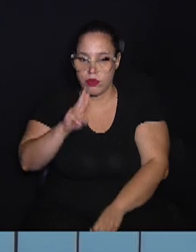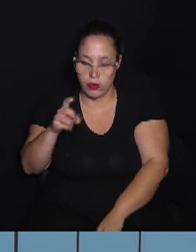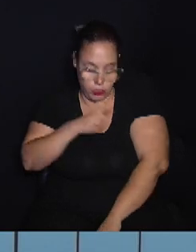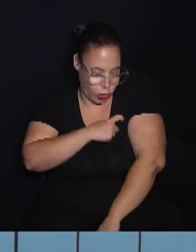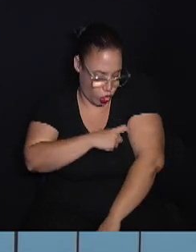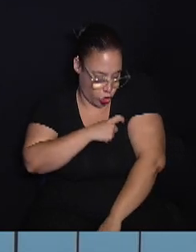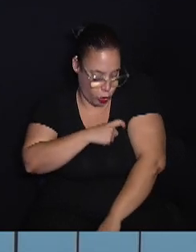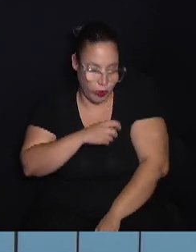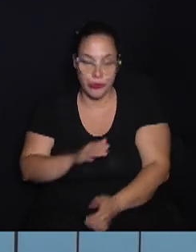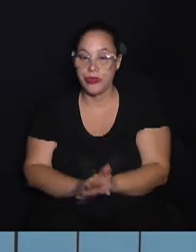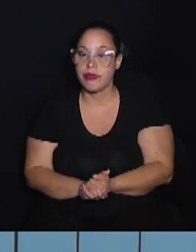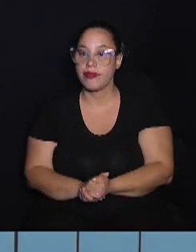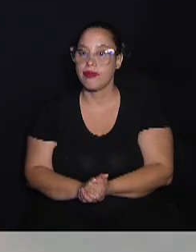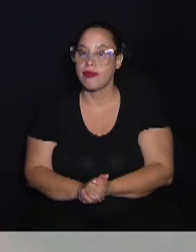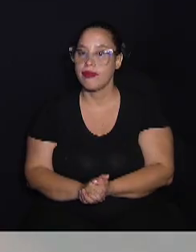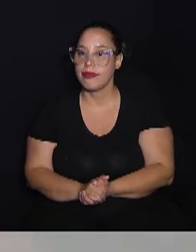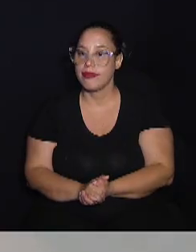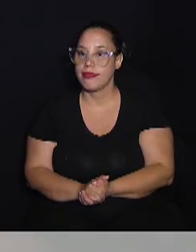desodorantes